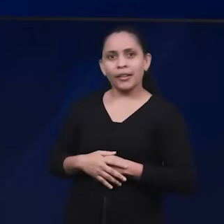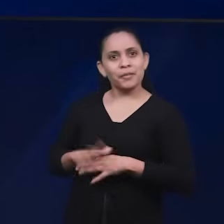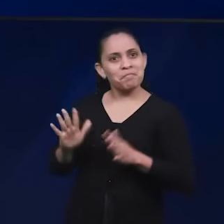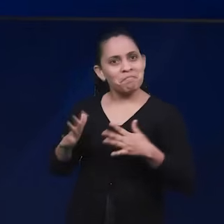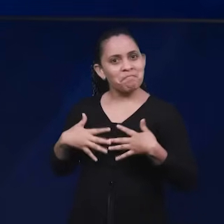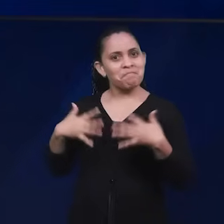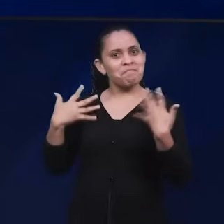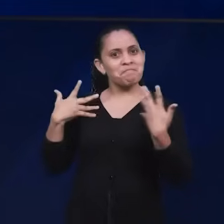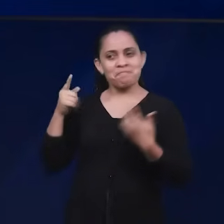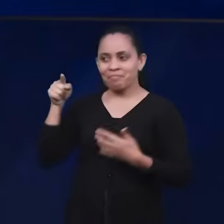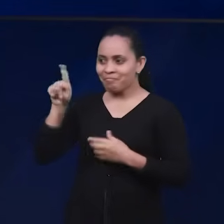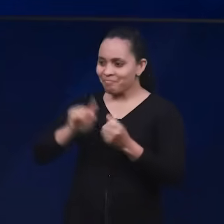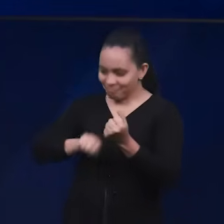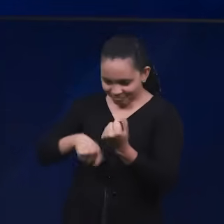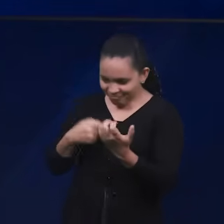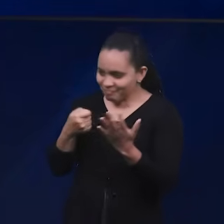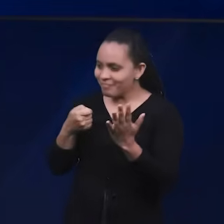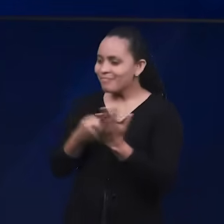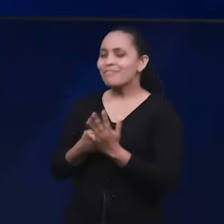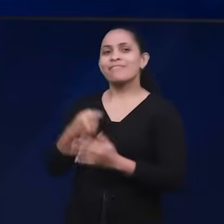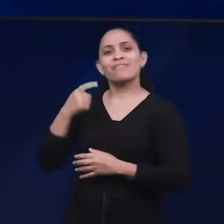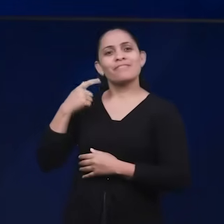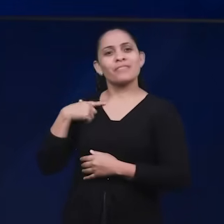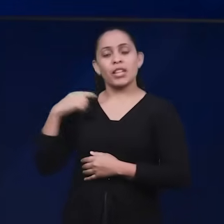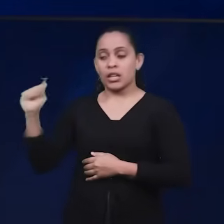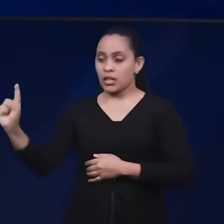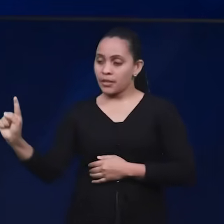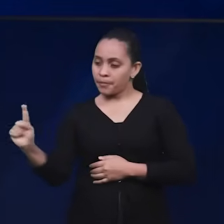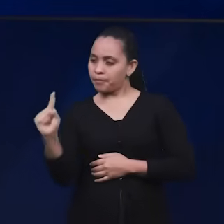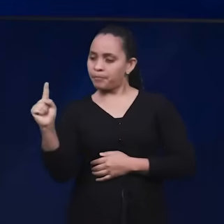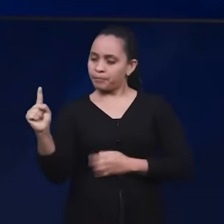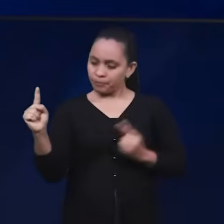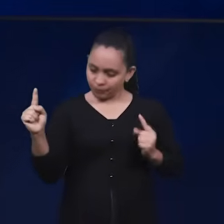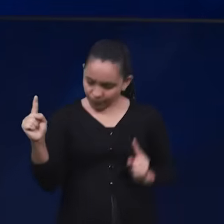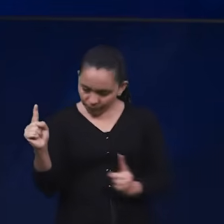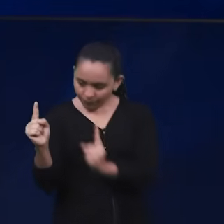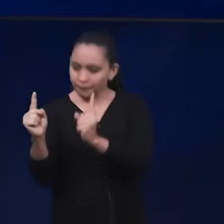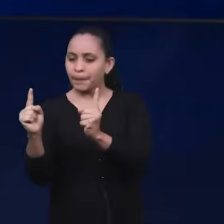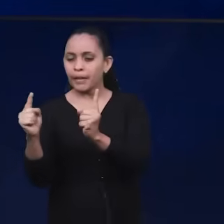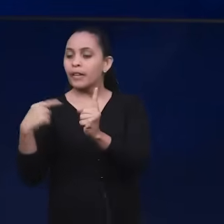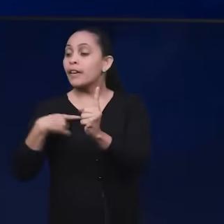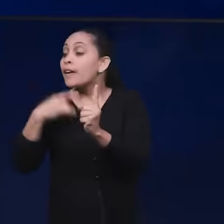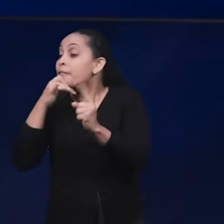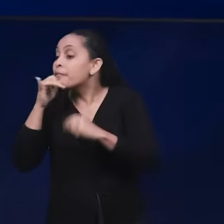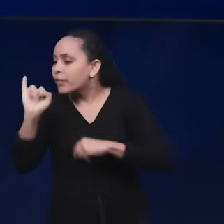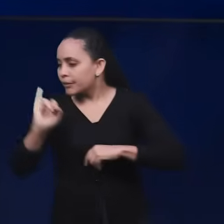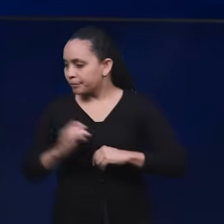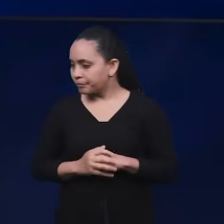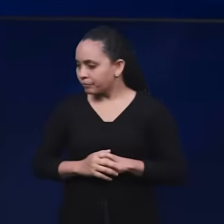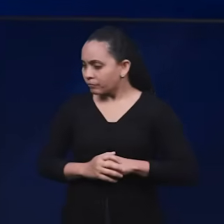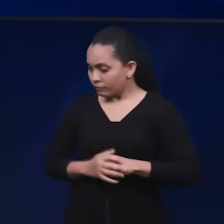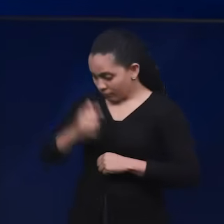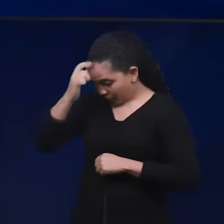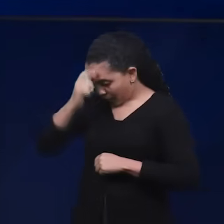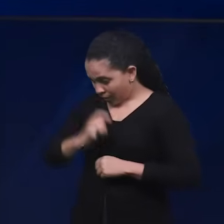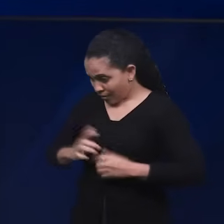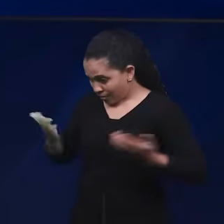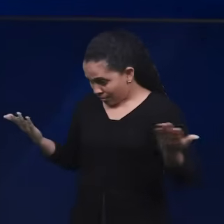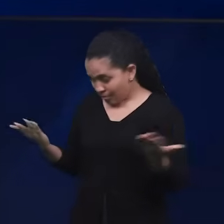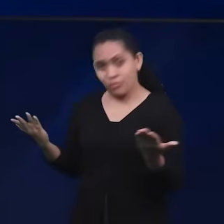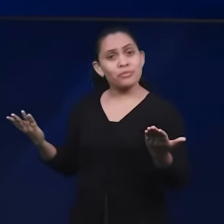descoberta. Quando ele chega, Natanael, Jesus lhe dirige a palavra e diz, eis